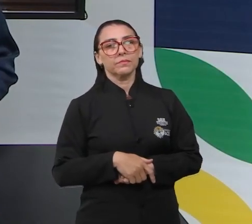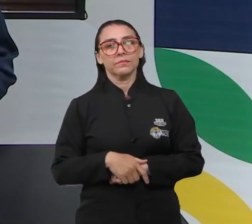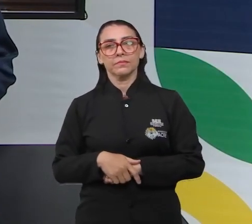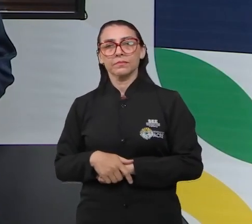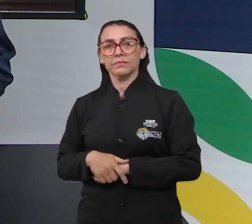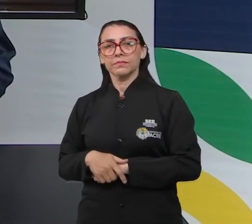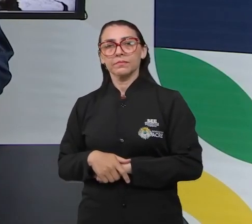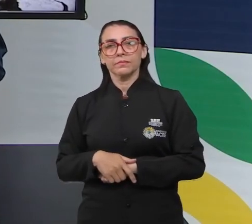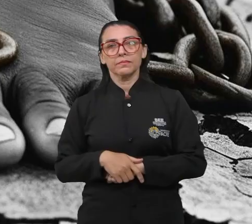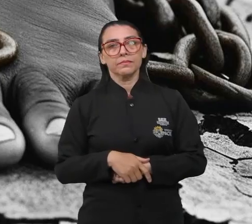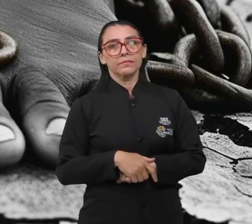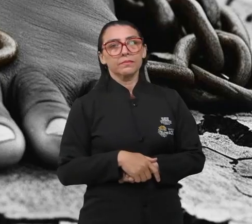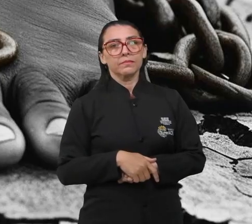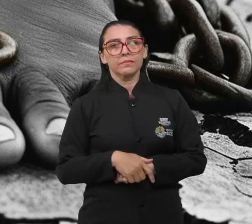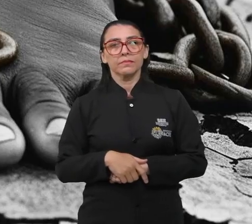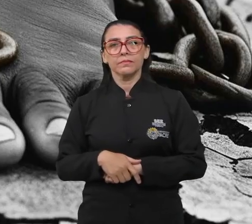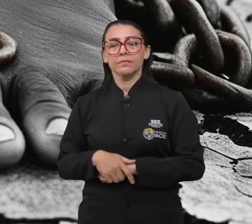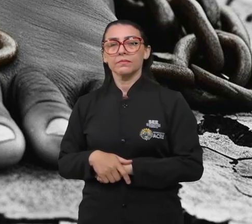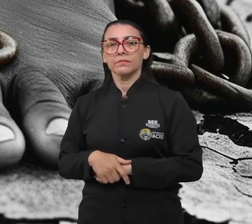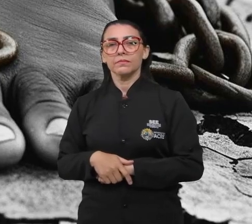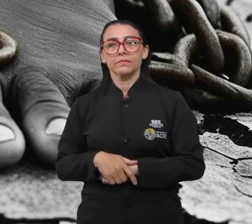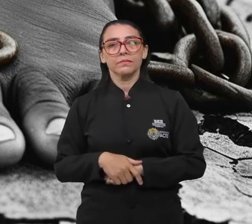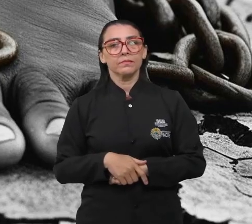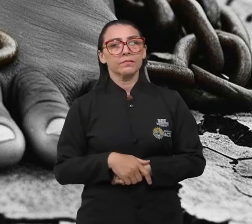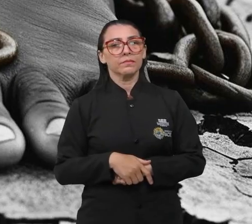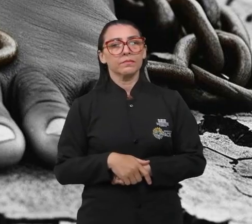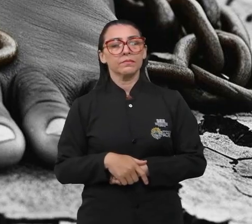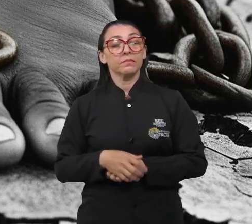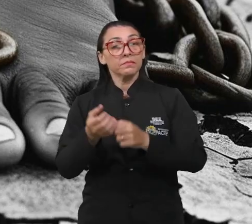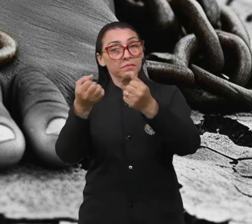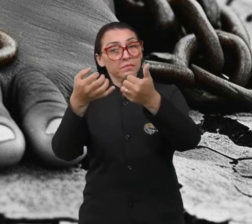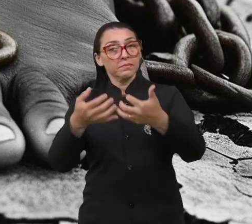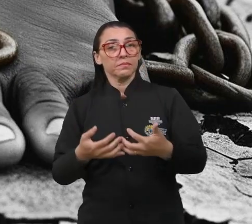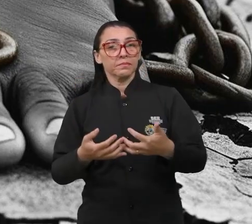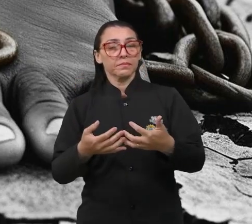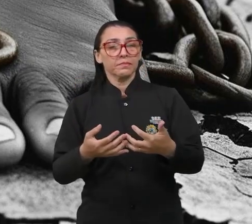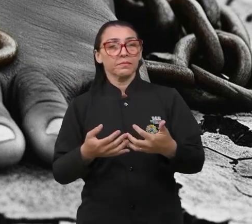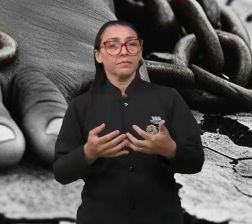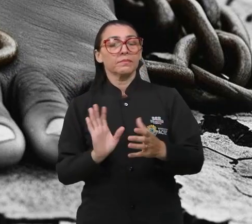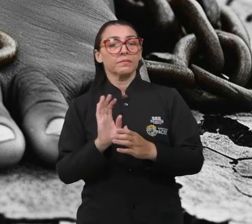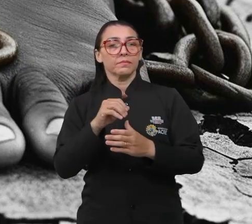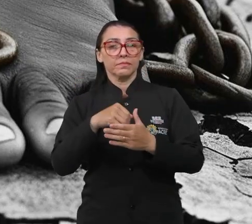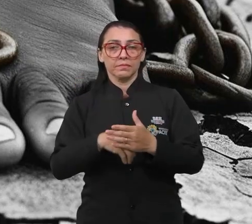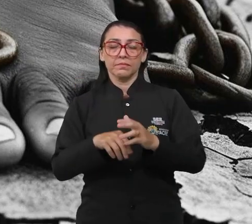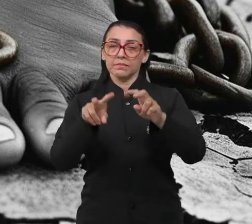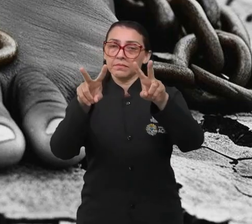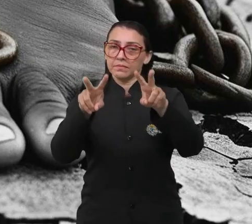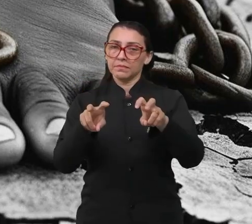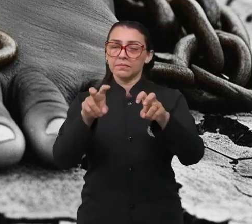texto. Ok? Então, aqui nós vamos citar algo que está dentro do tema da nossa aula, que